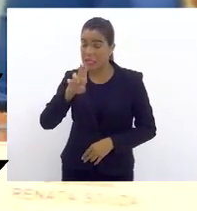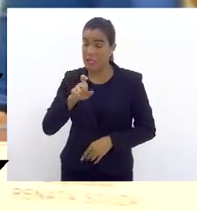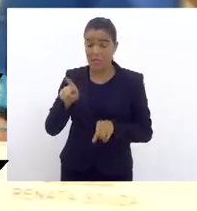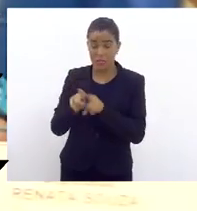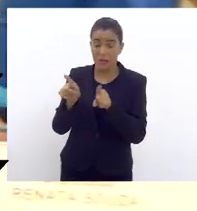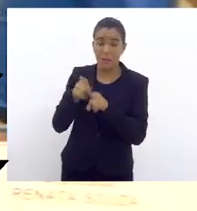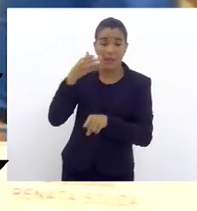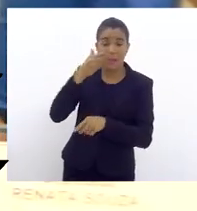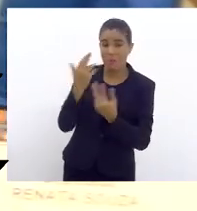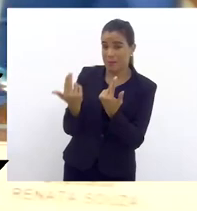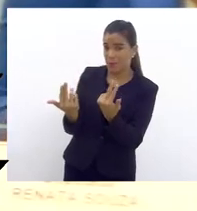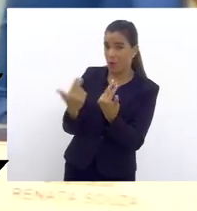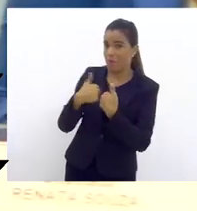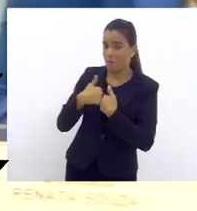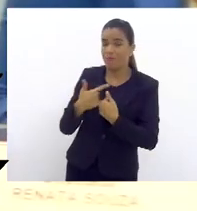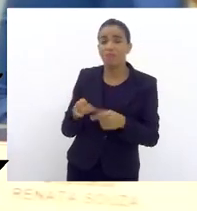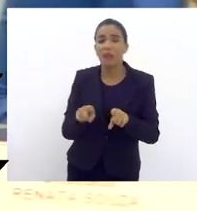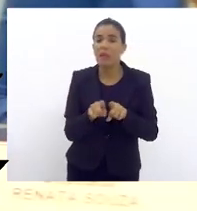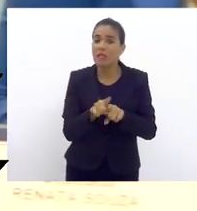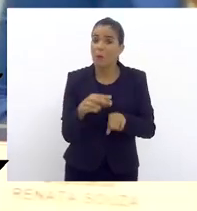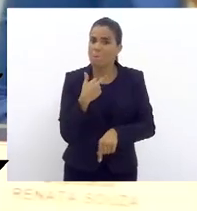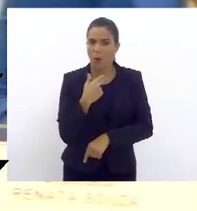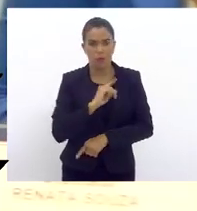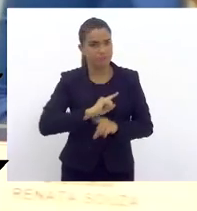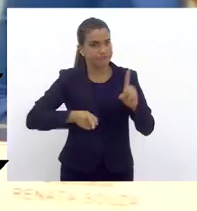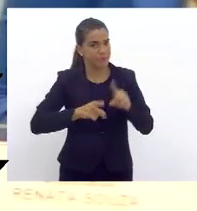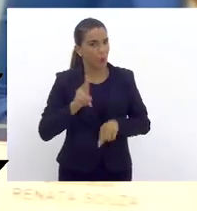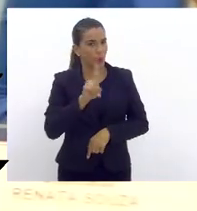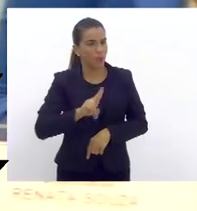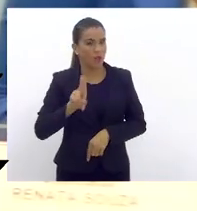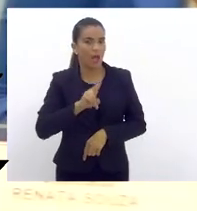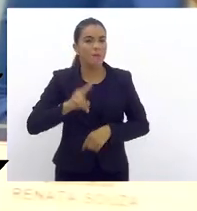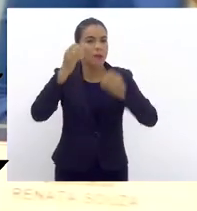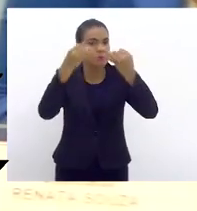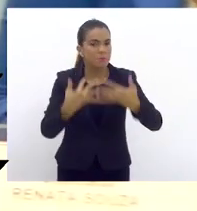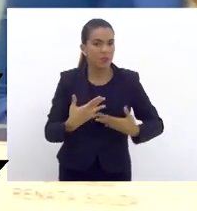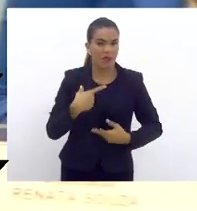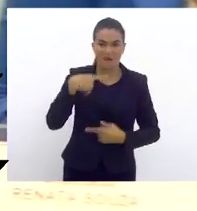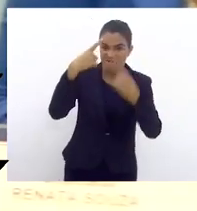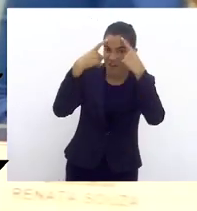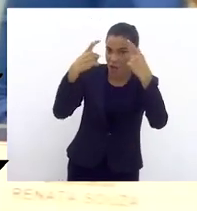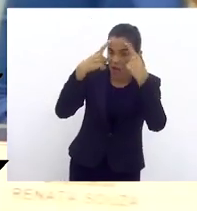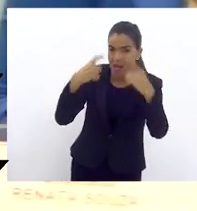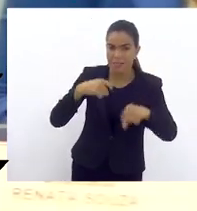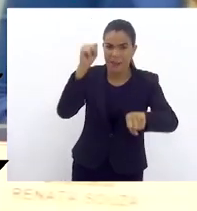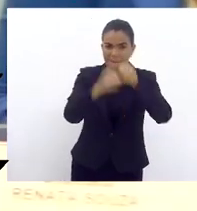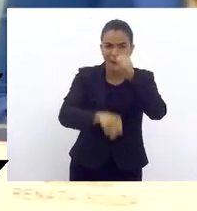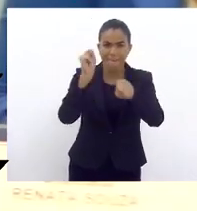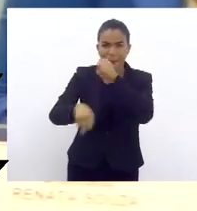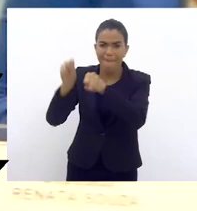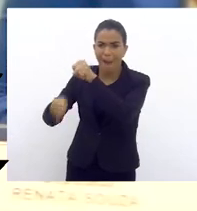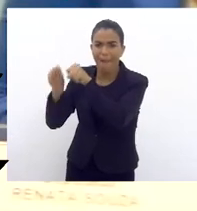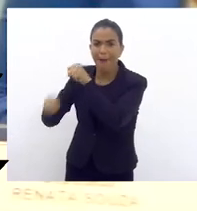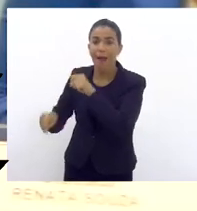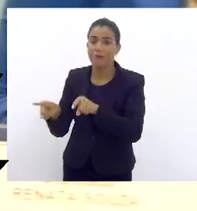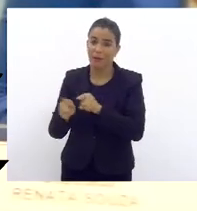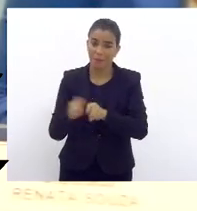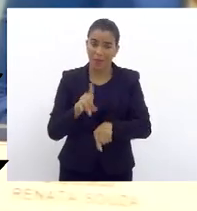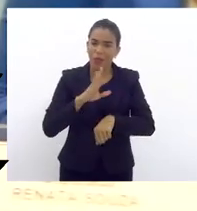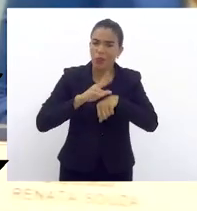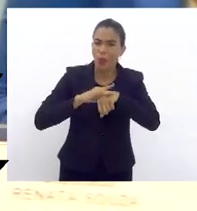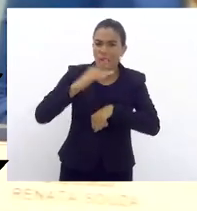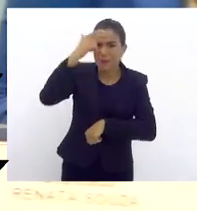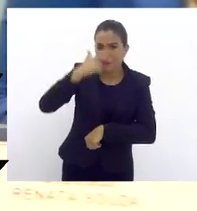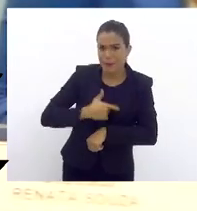o quanto que isso não pode ser utilizado para justificar a barbárie a violação a própria adoecimento de vida sabe